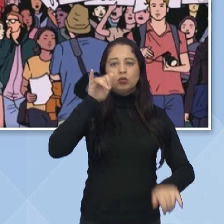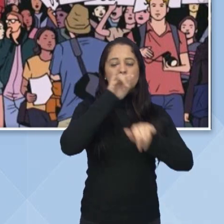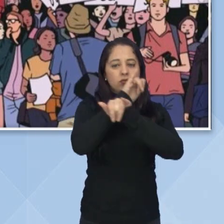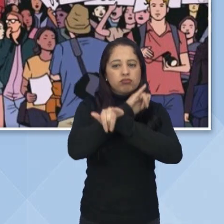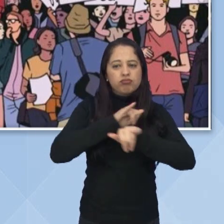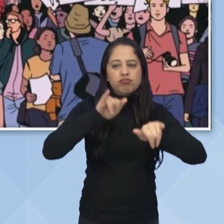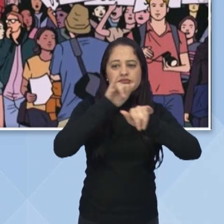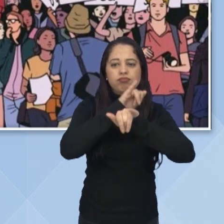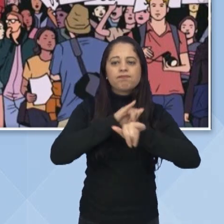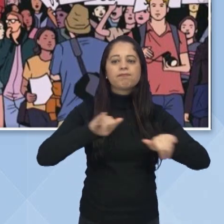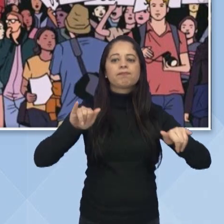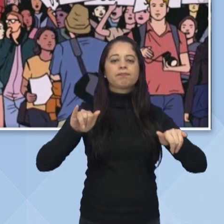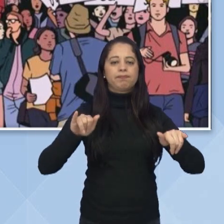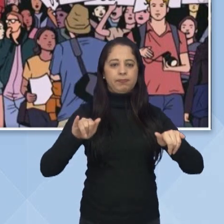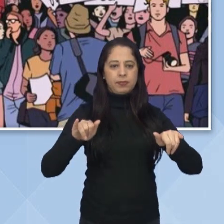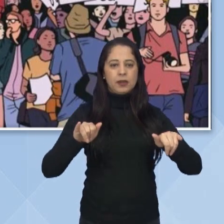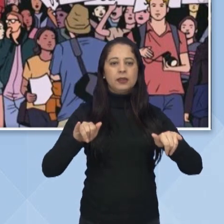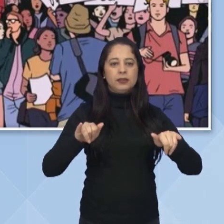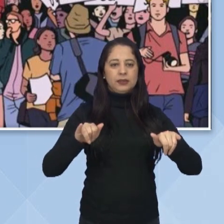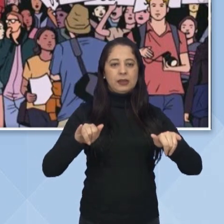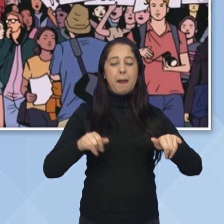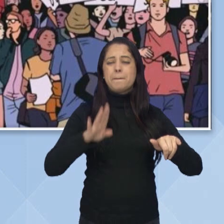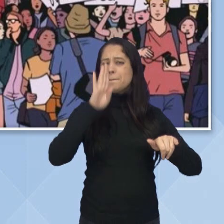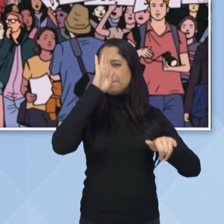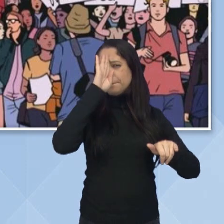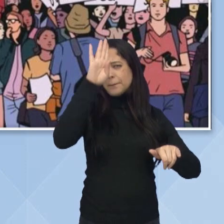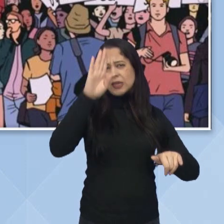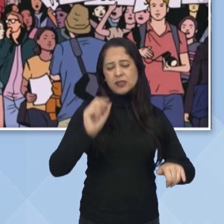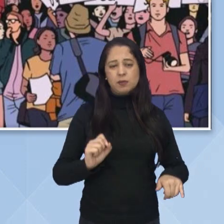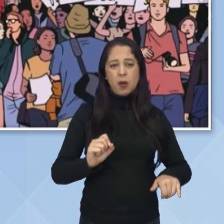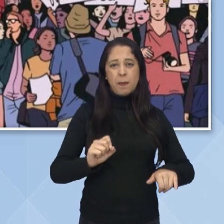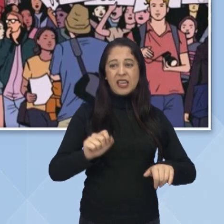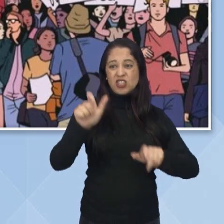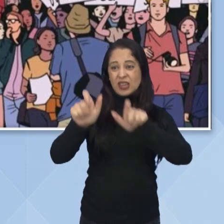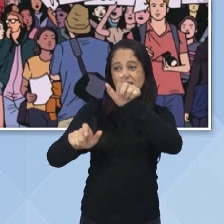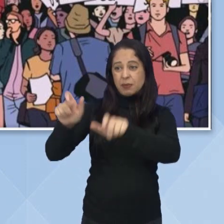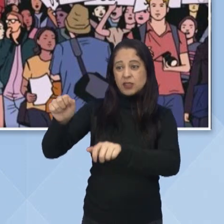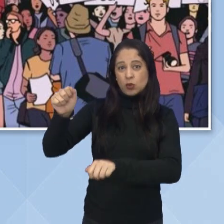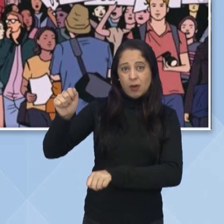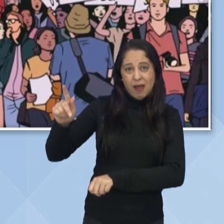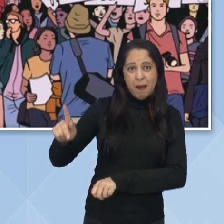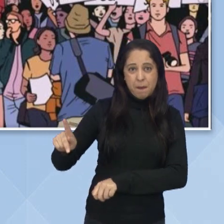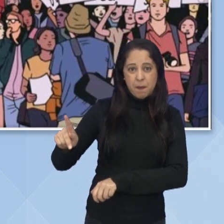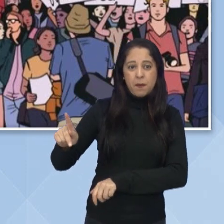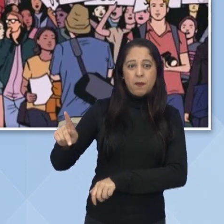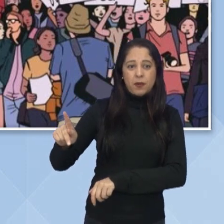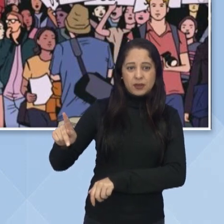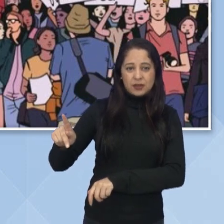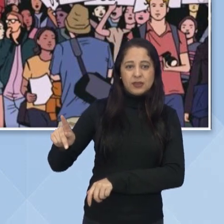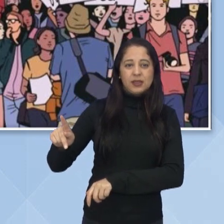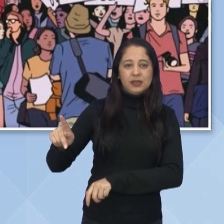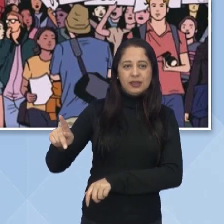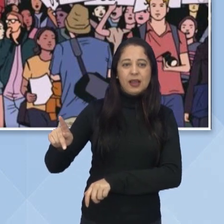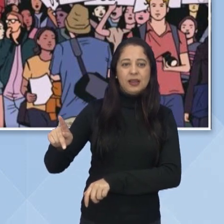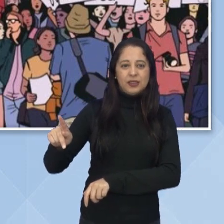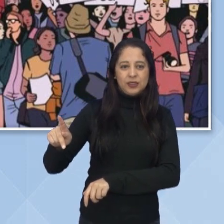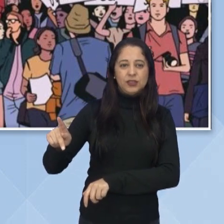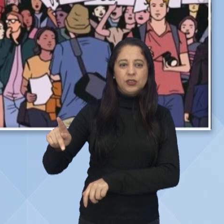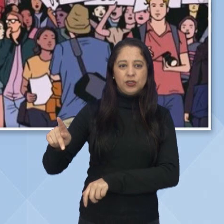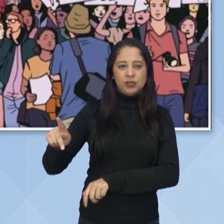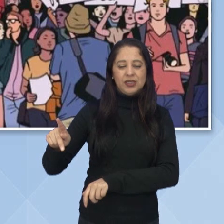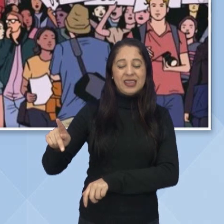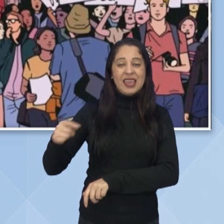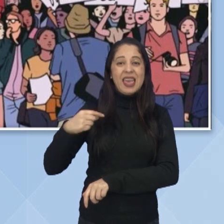campanha para que, principalmente os aposentados, que pensam que tem a